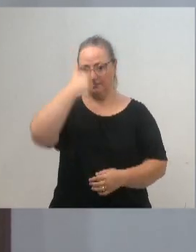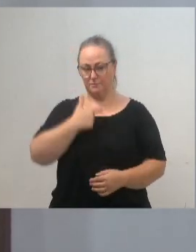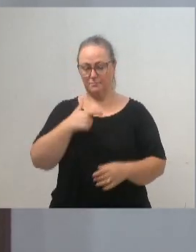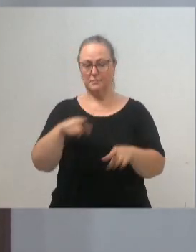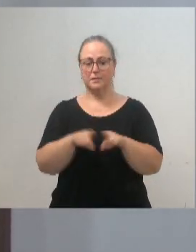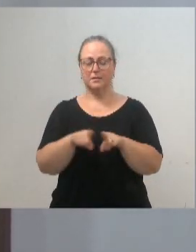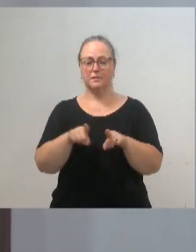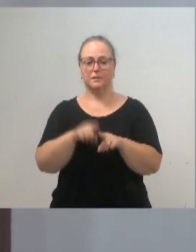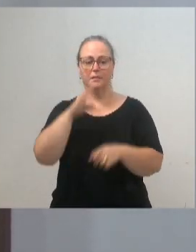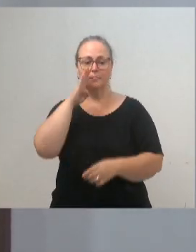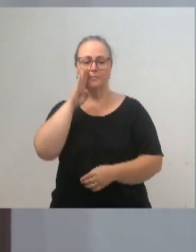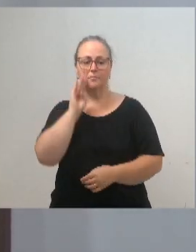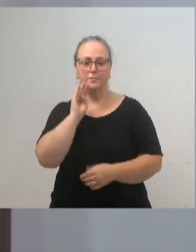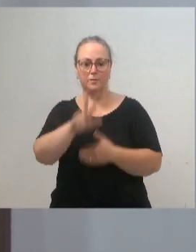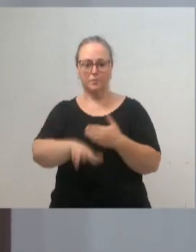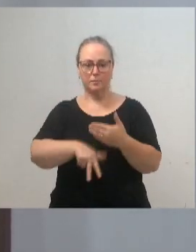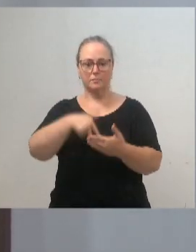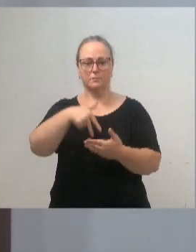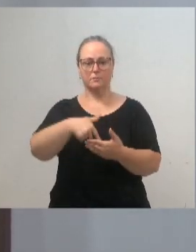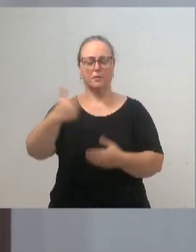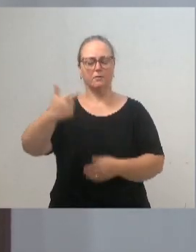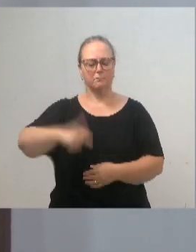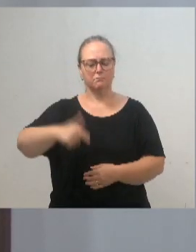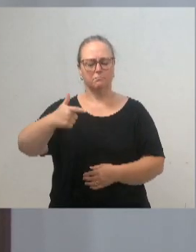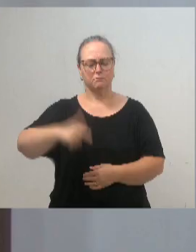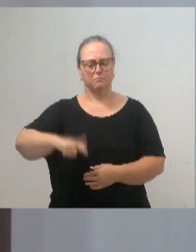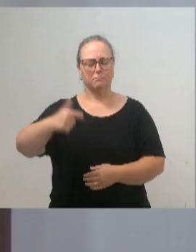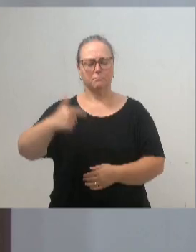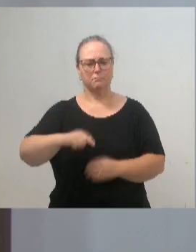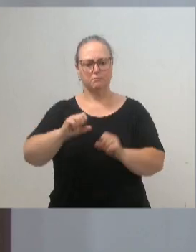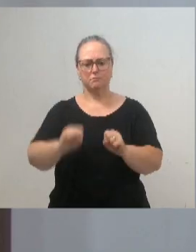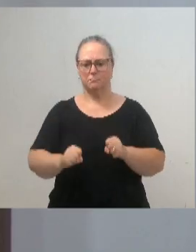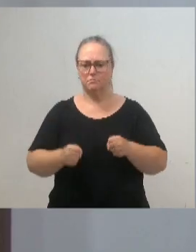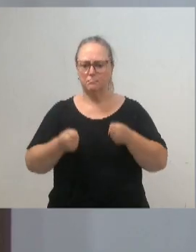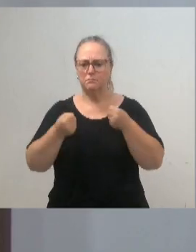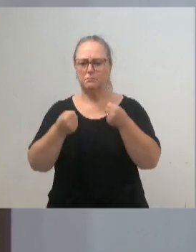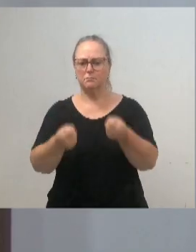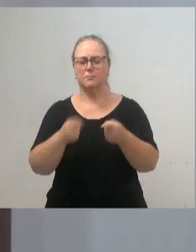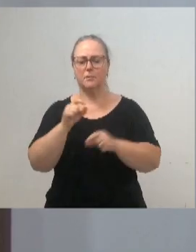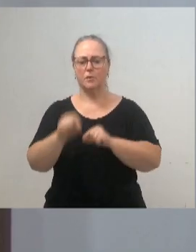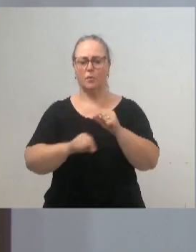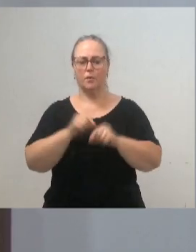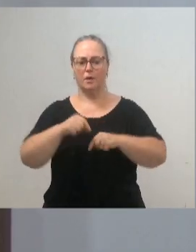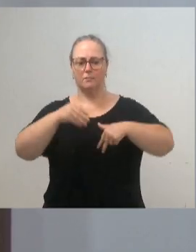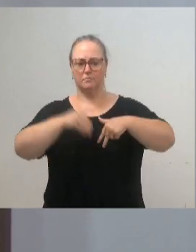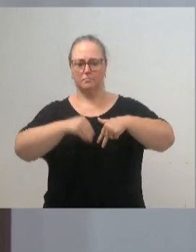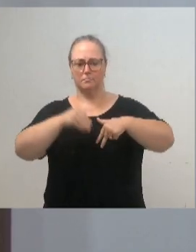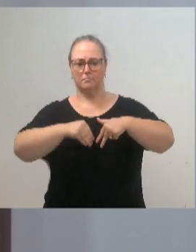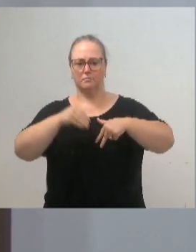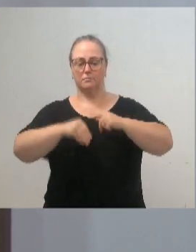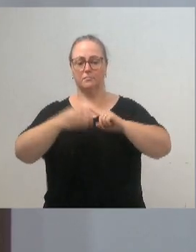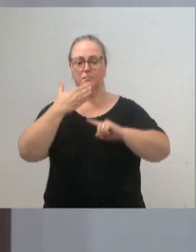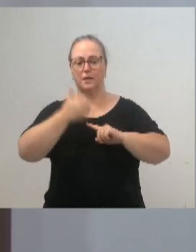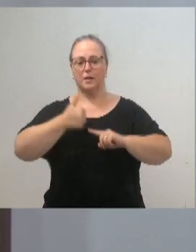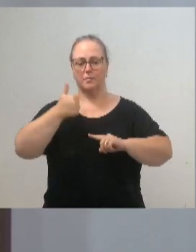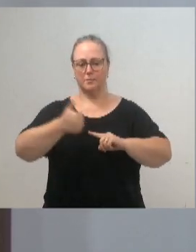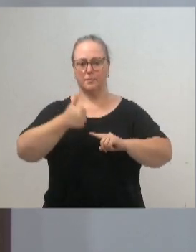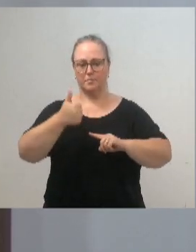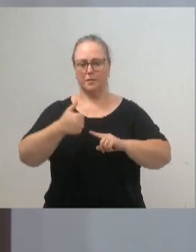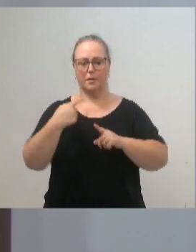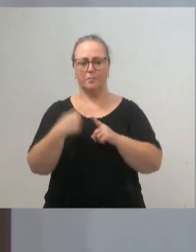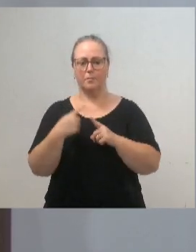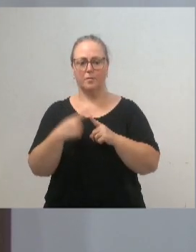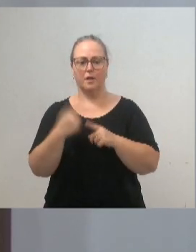vereador Bruno, subimos aqui reiteradas vezes para defender os mais fragilizados de Blumenau, as pessoas que não têm